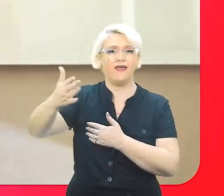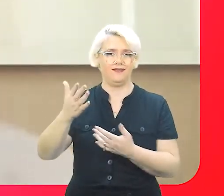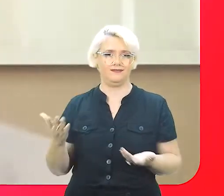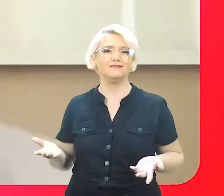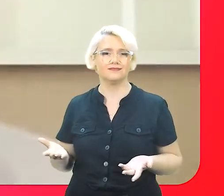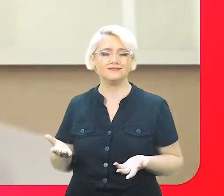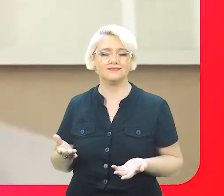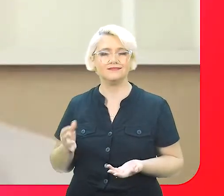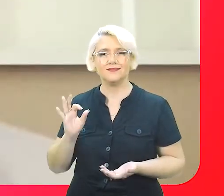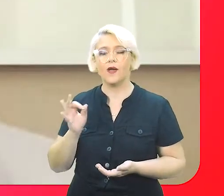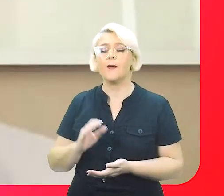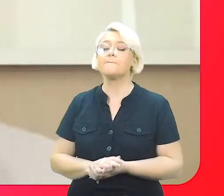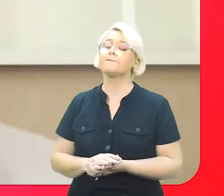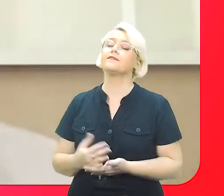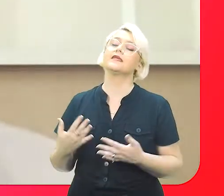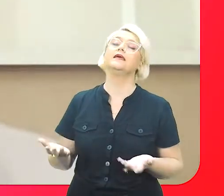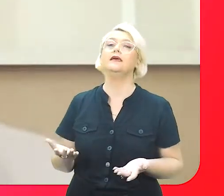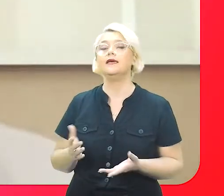é? E